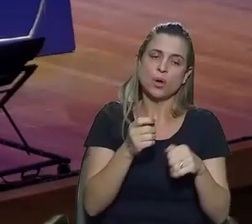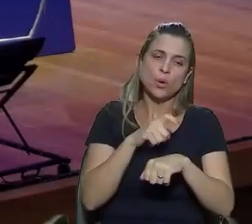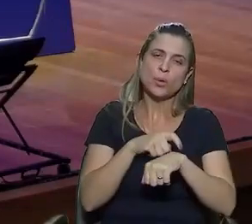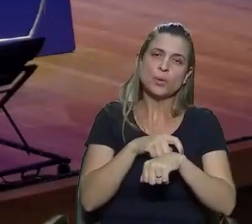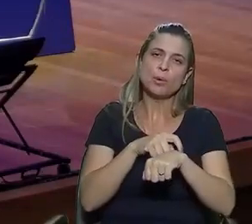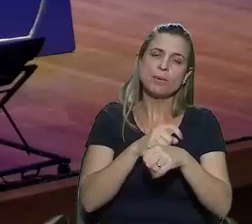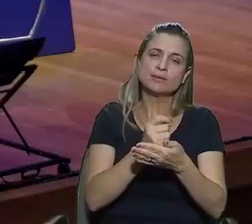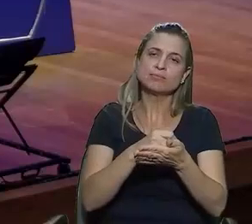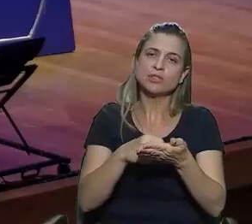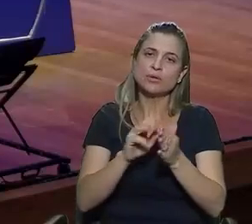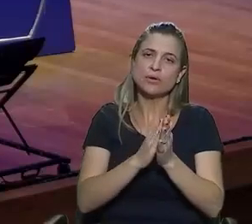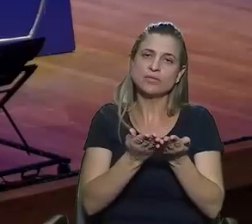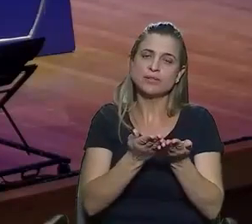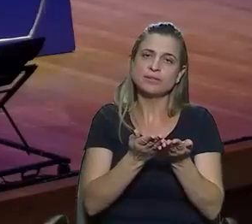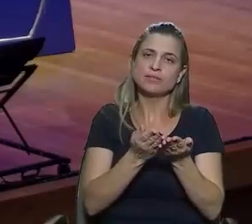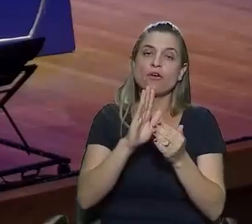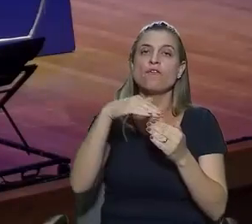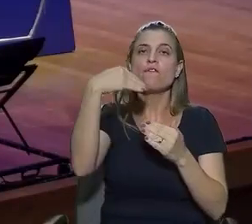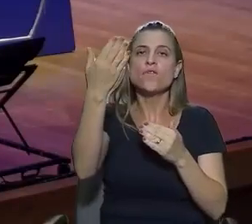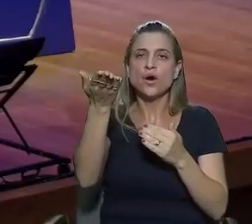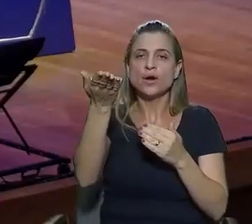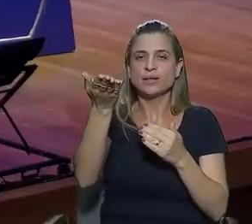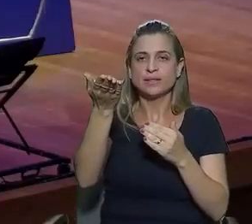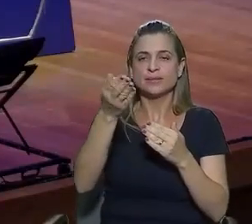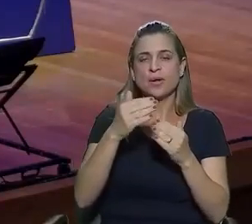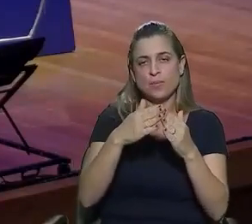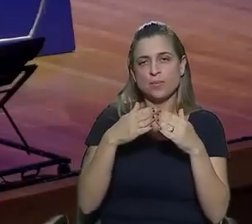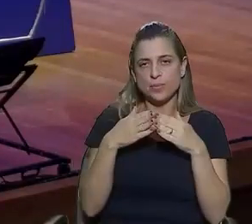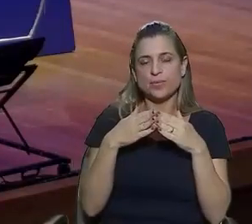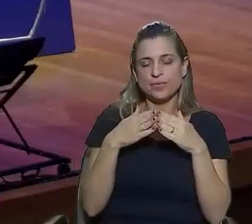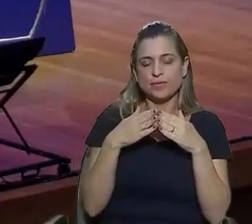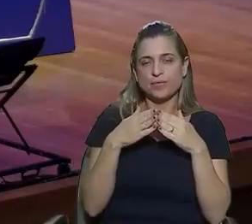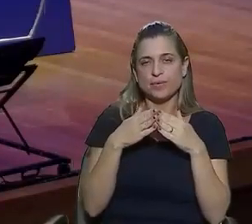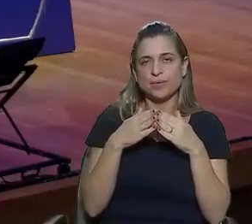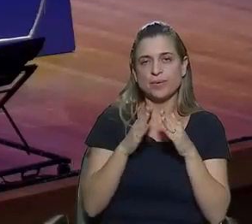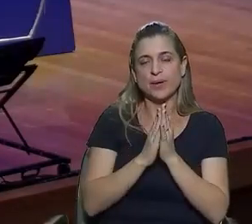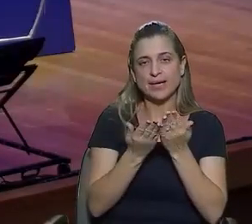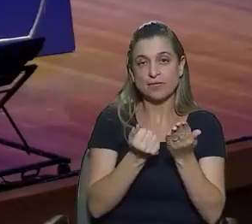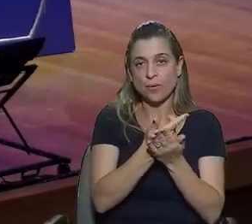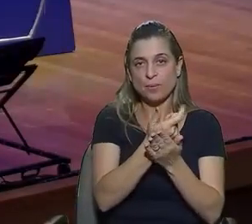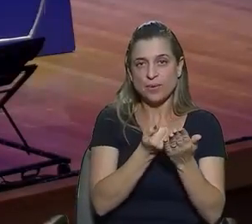vão autografar lá fora. Então, Por favor. por favor, né? Por favor, comprem livros. Vamos lá.